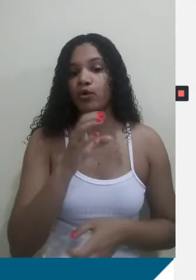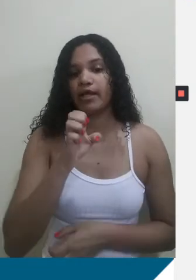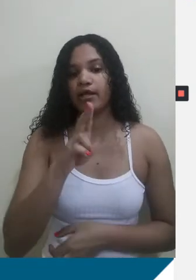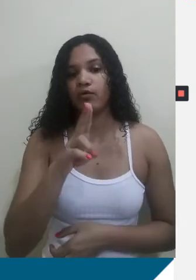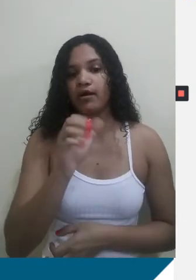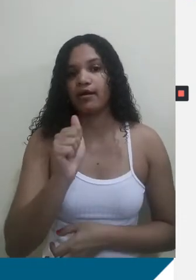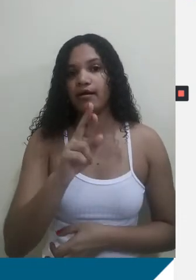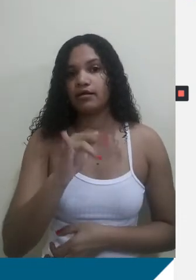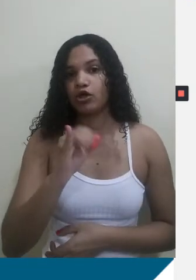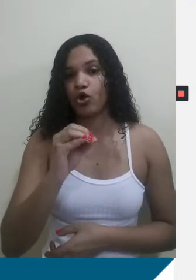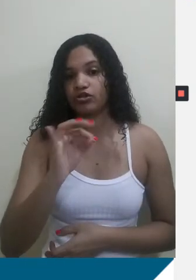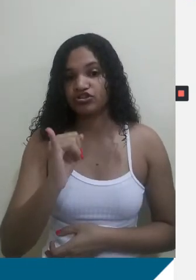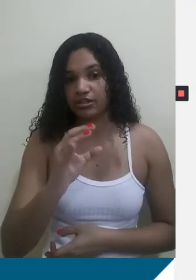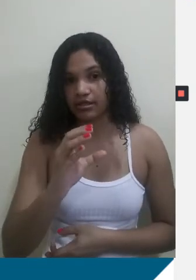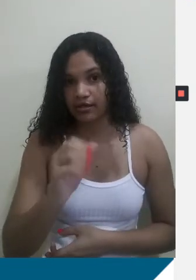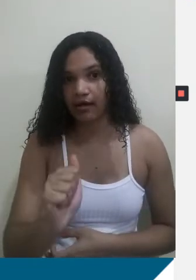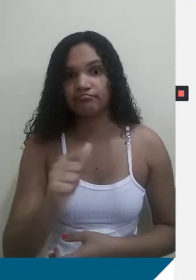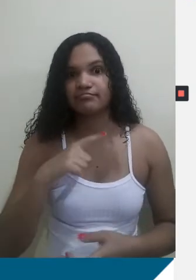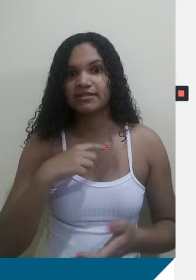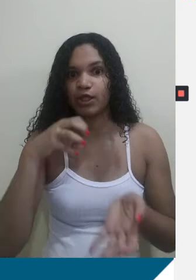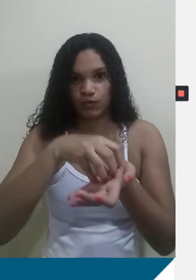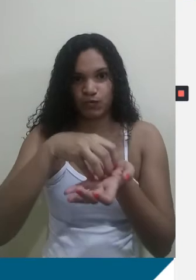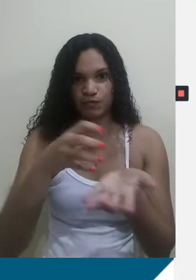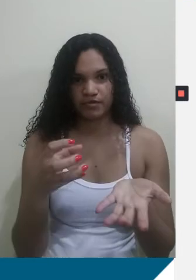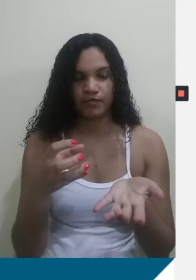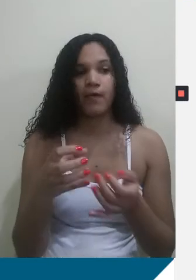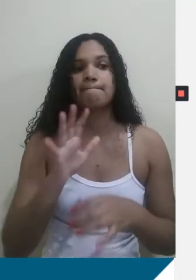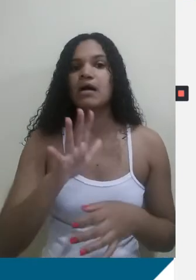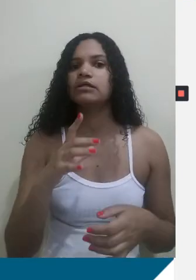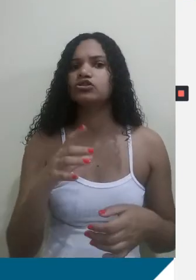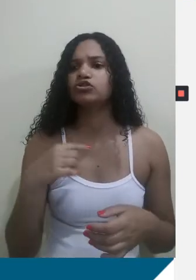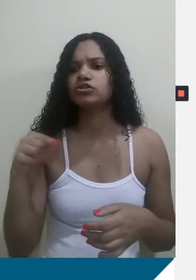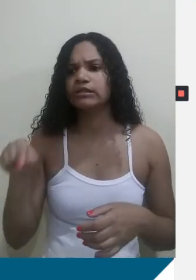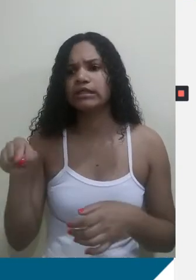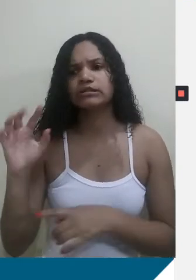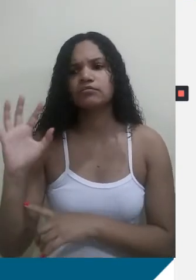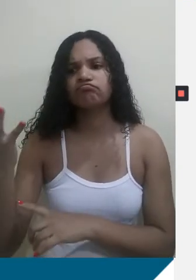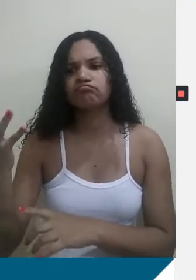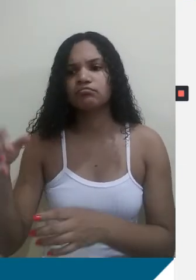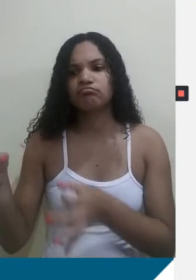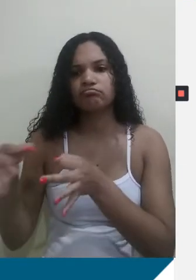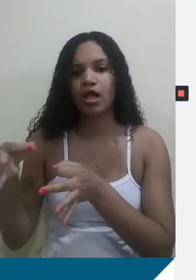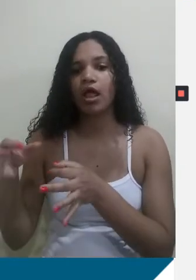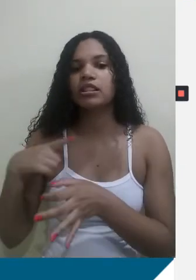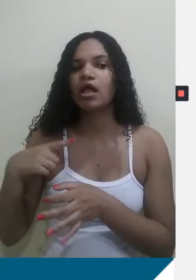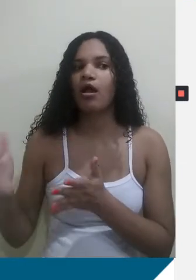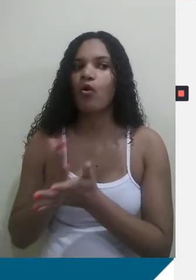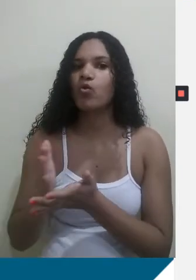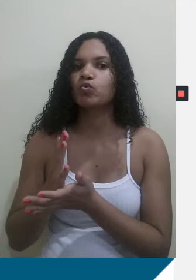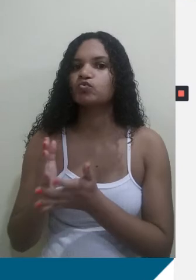de algumas estruturas que não estão presentes na célula animal. Por exemplo, uma delas é o cloroplasto.